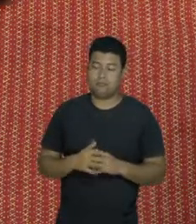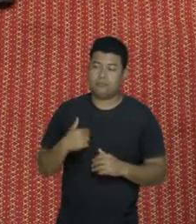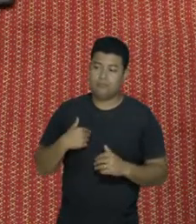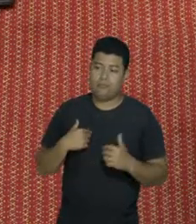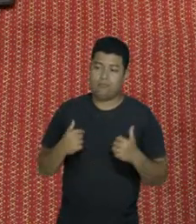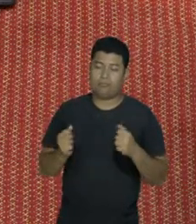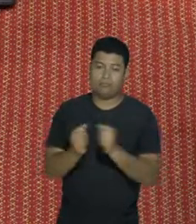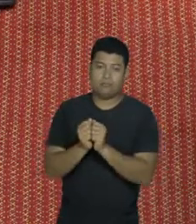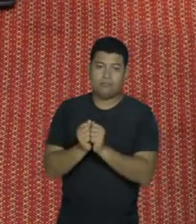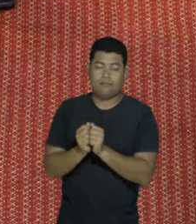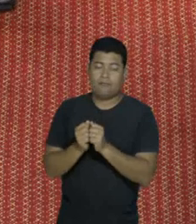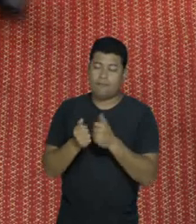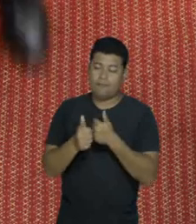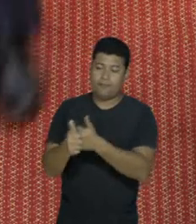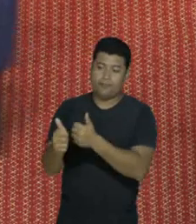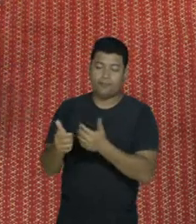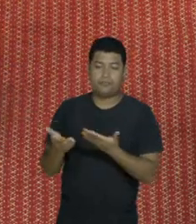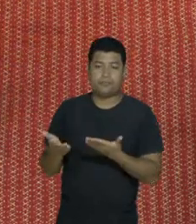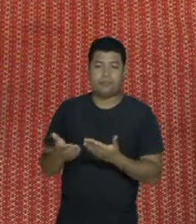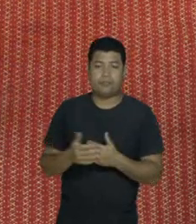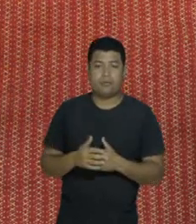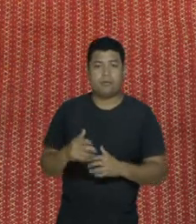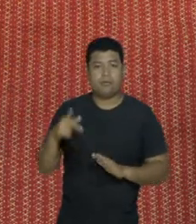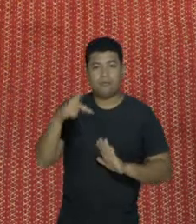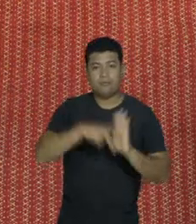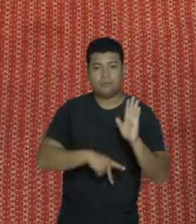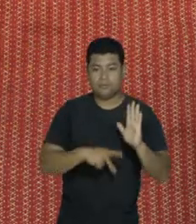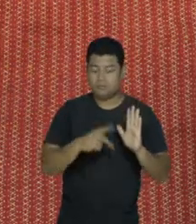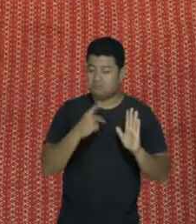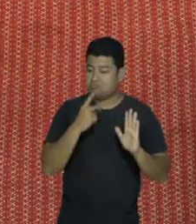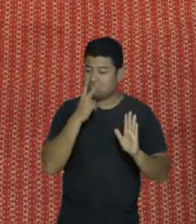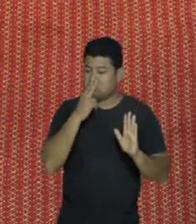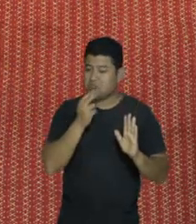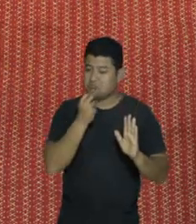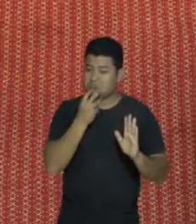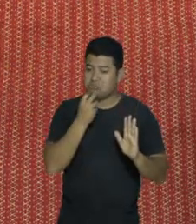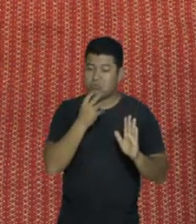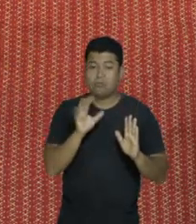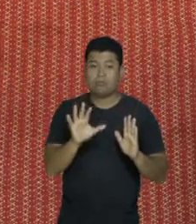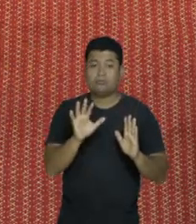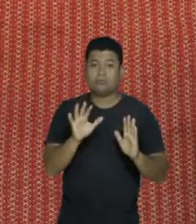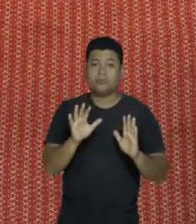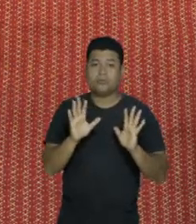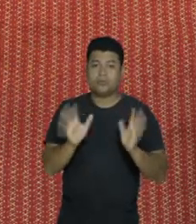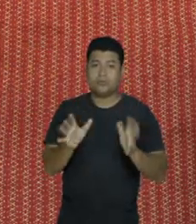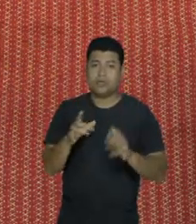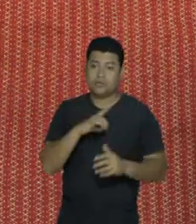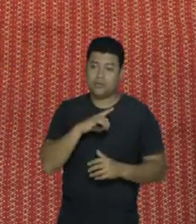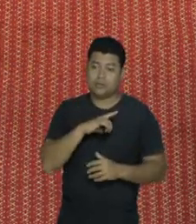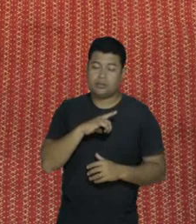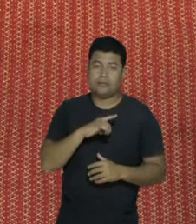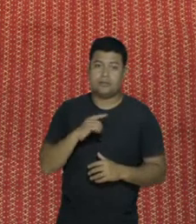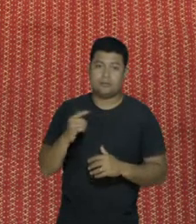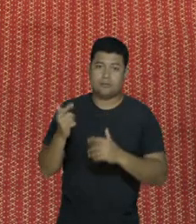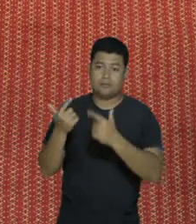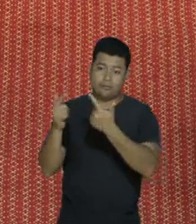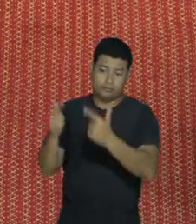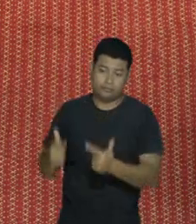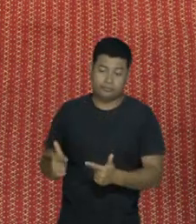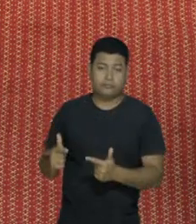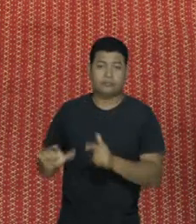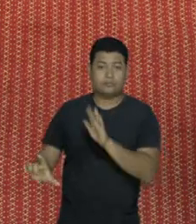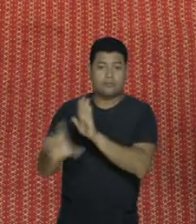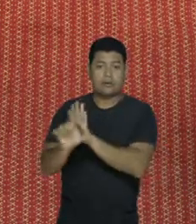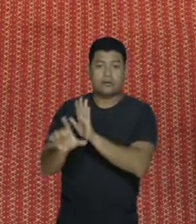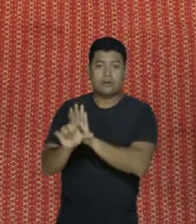aos Zilli, o projeto ele é interessante, é importante, mas, como disse, ele já é contemplado, inclusive, nessa questão que se trata